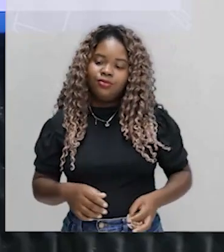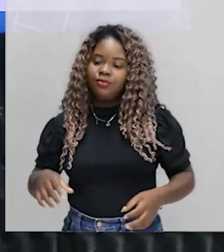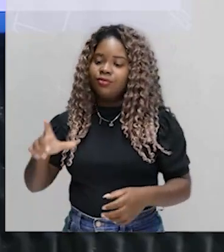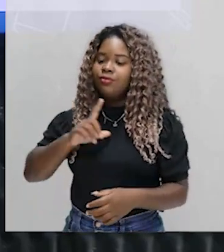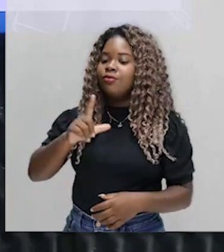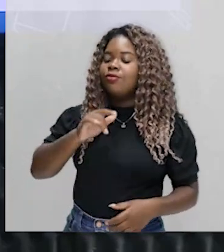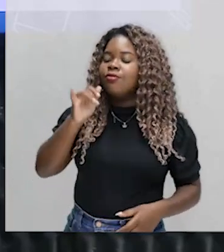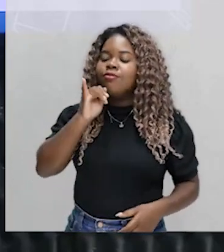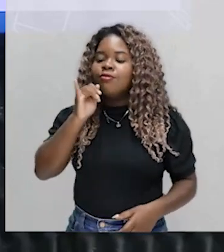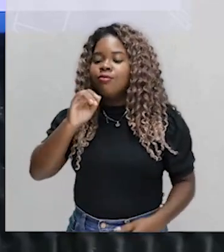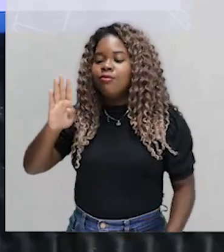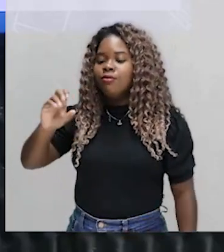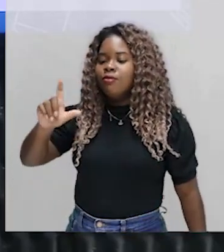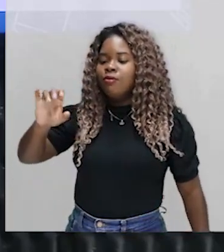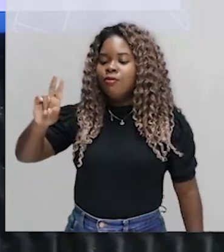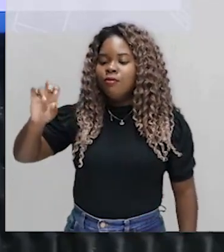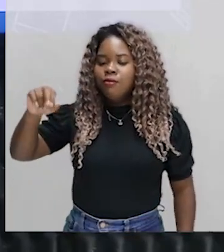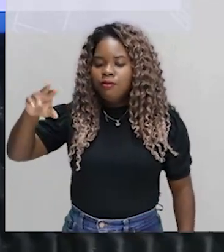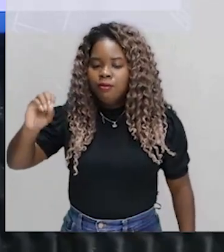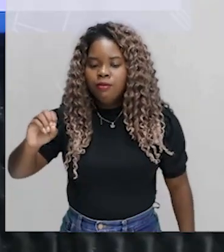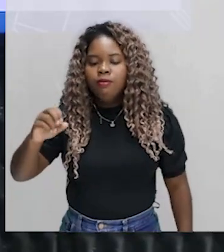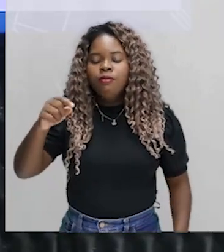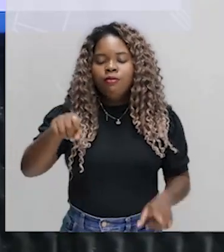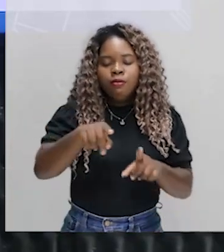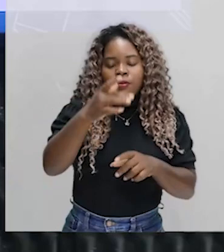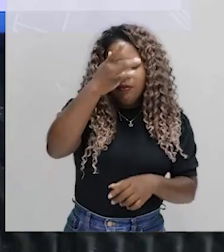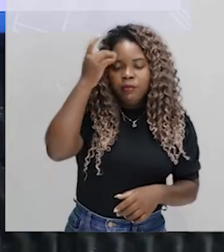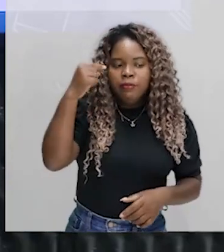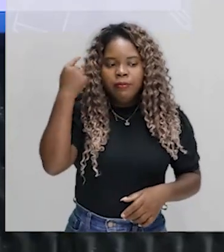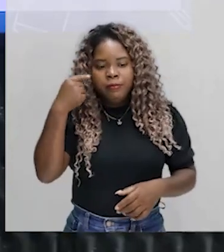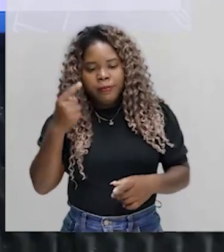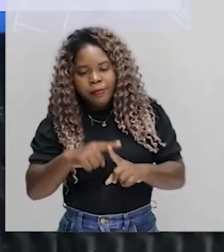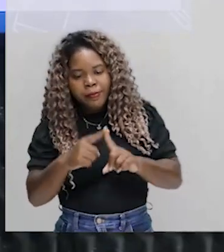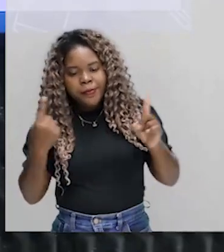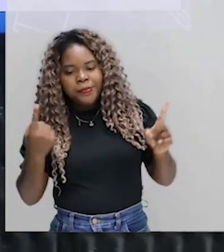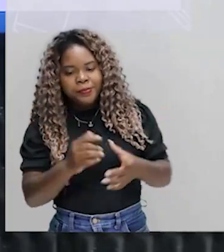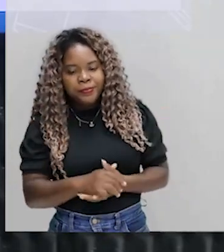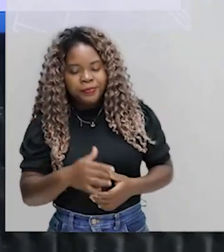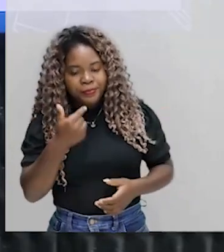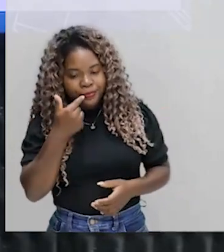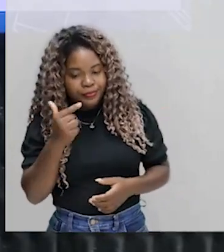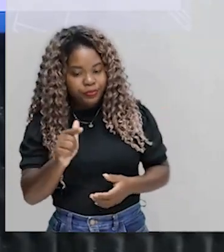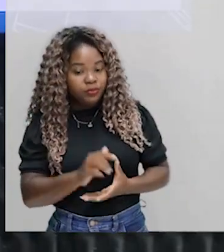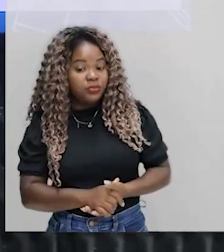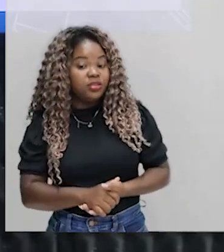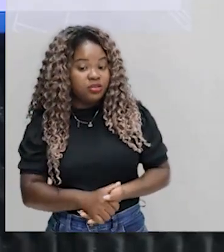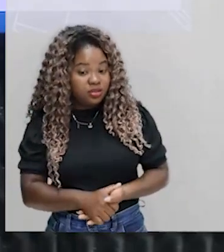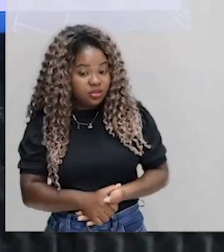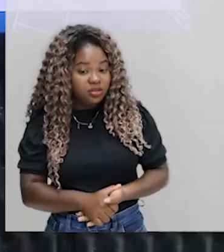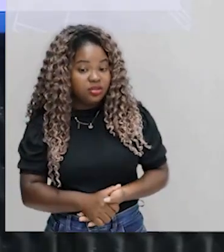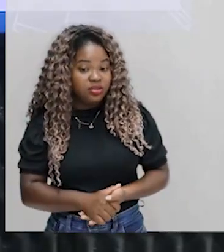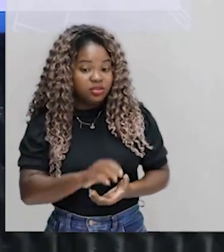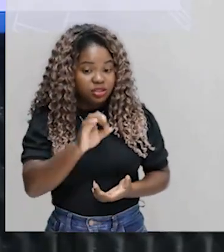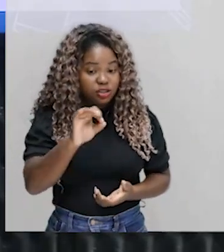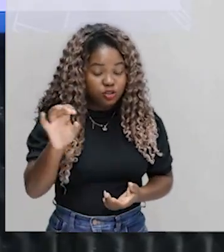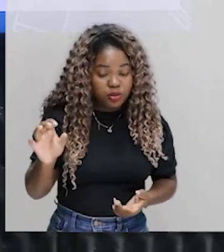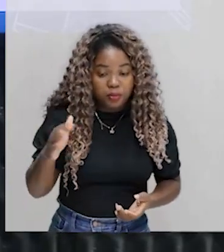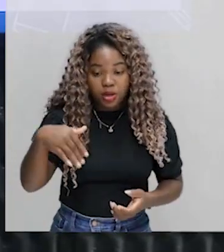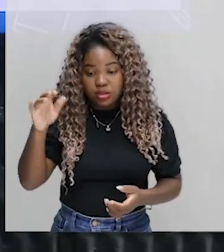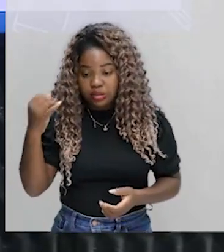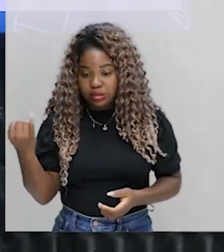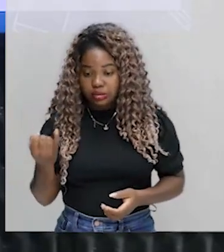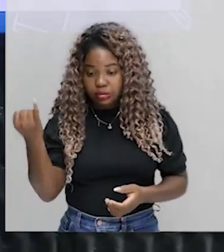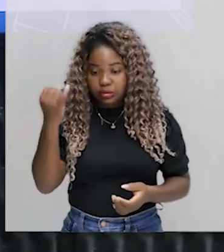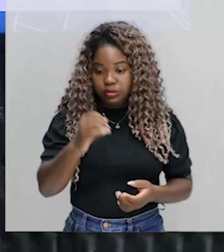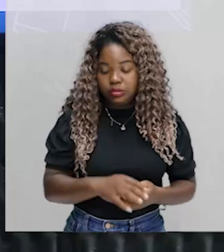venezuelanos, tá? Bolivianos e espanhóis, por exemplo. Mas o idioma é cada vez mais importante para o brasileiro por causa